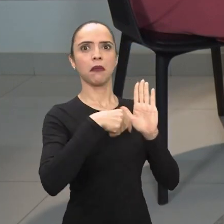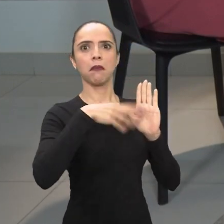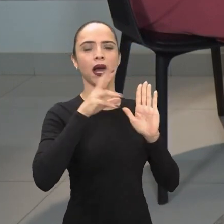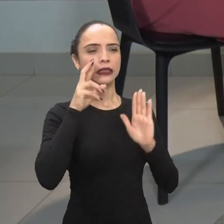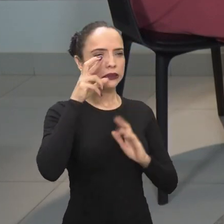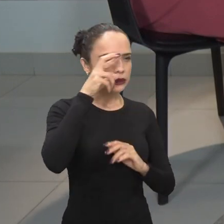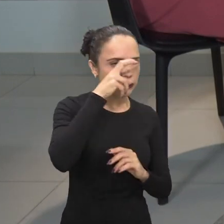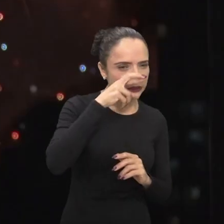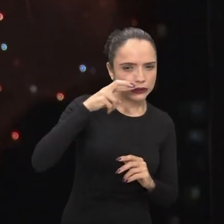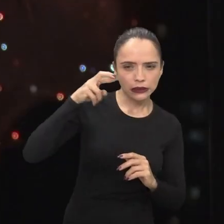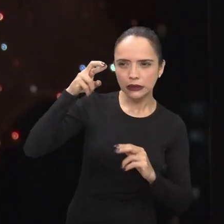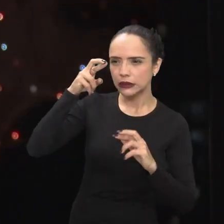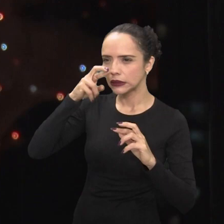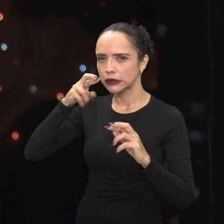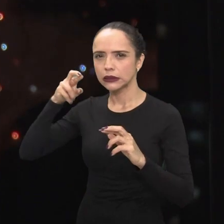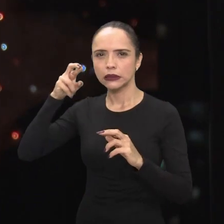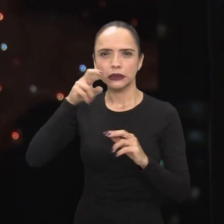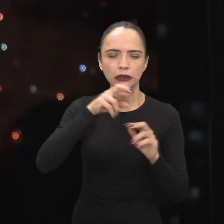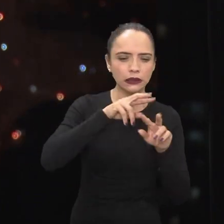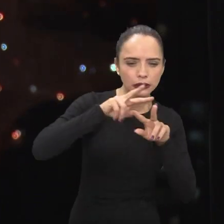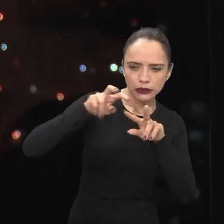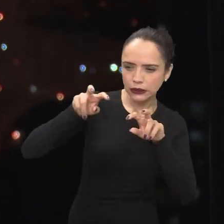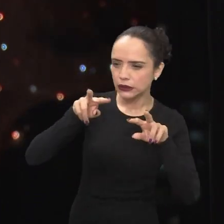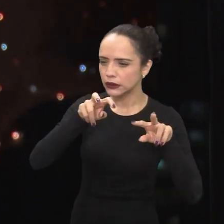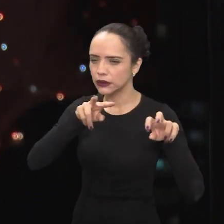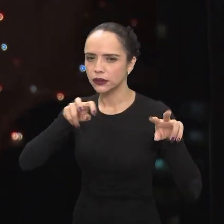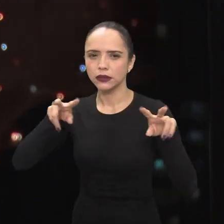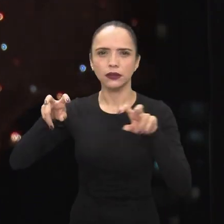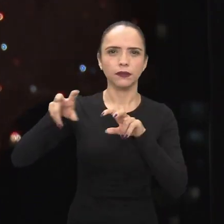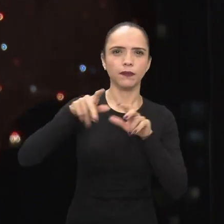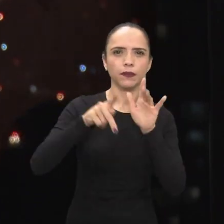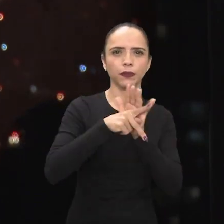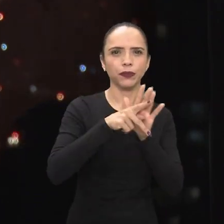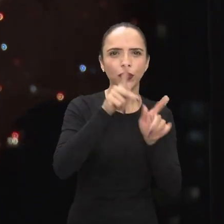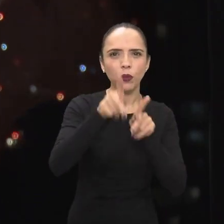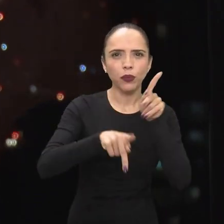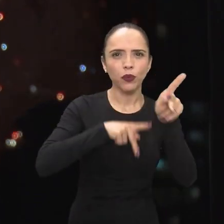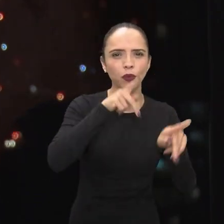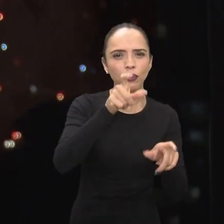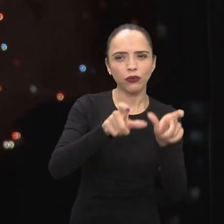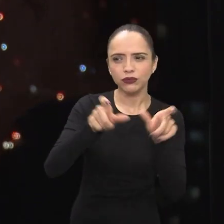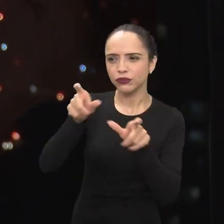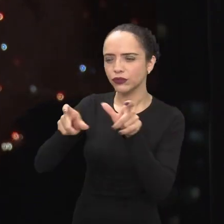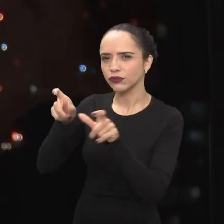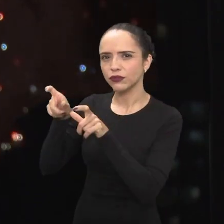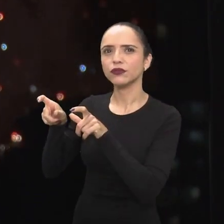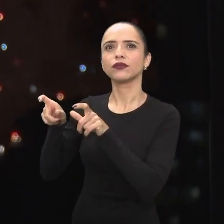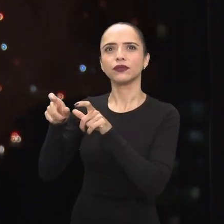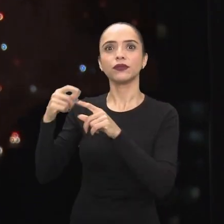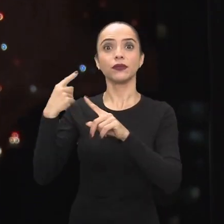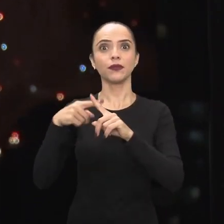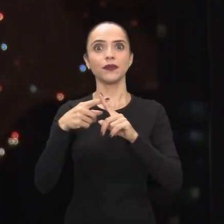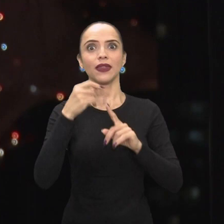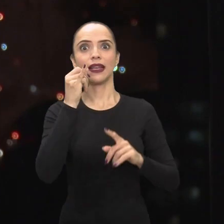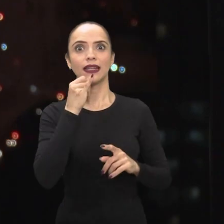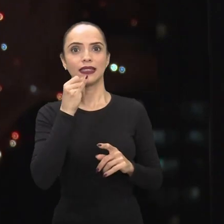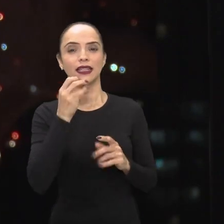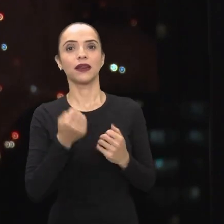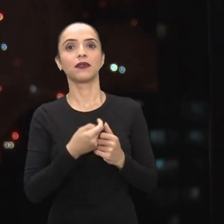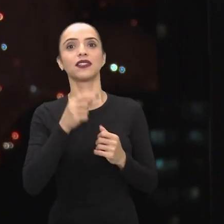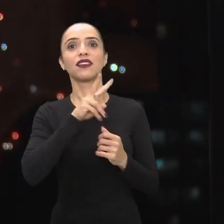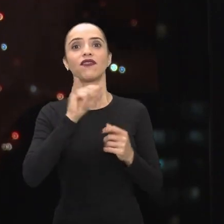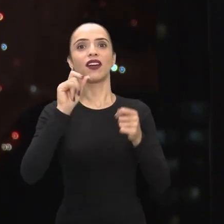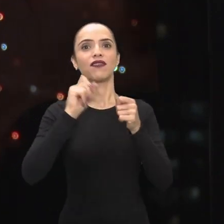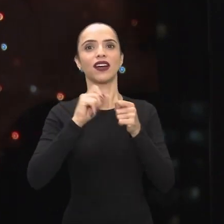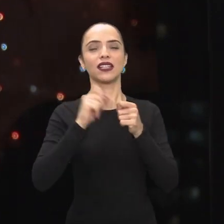vigilantismo né da população não é Ou seja você vai inclusive fazer reconhecimento facial